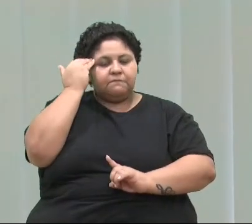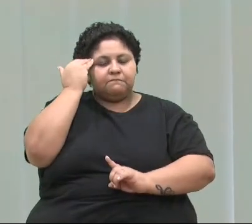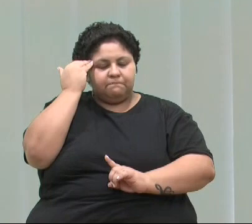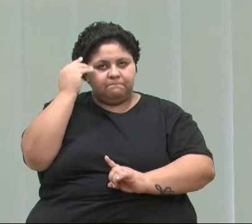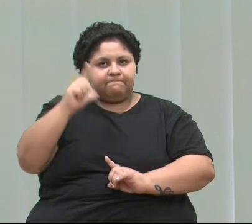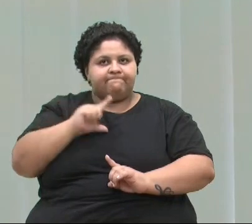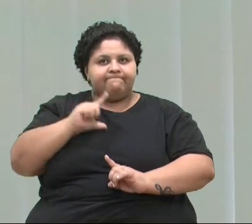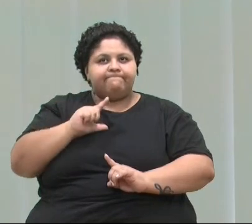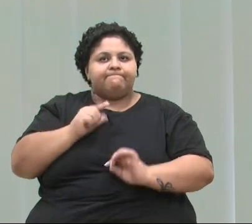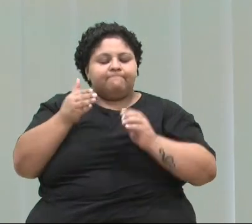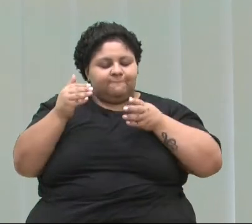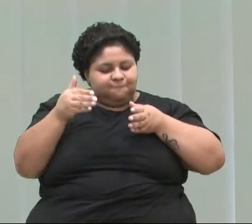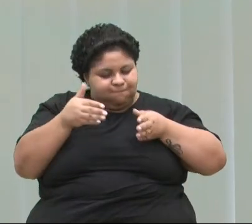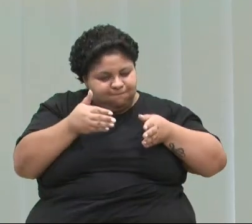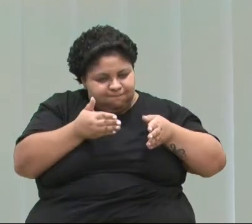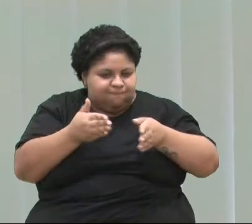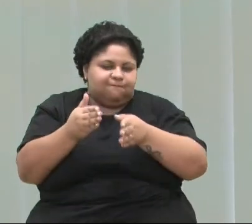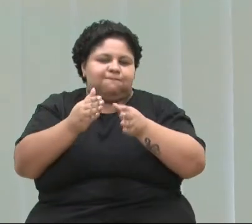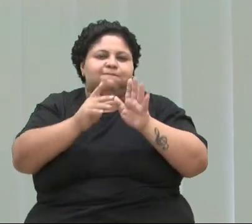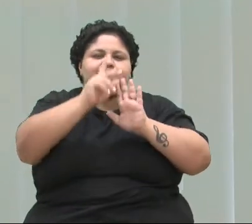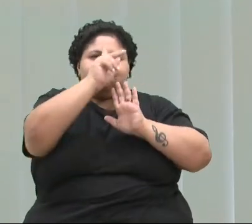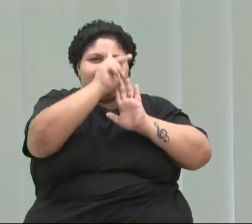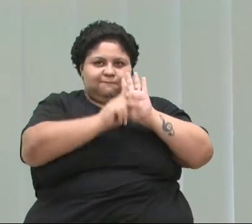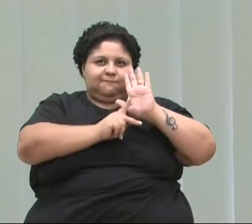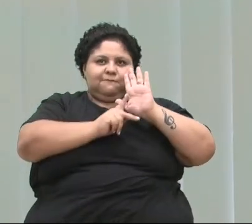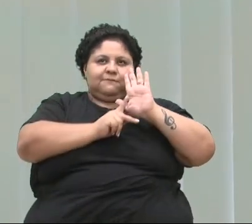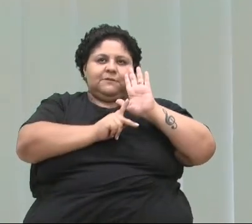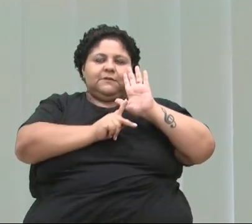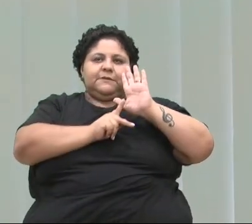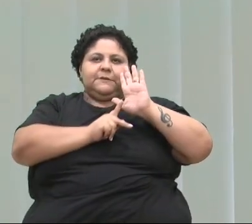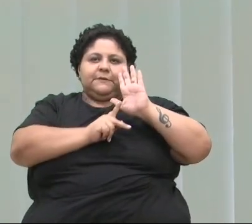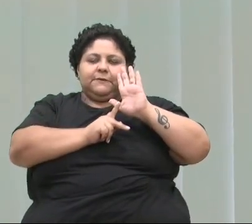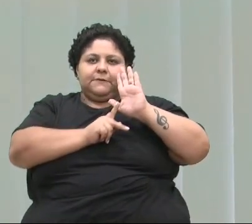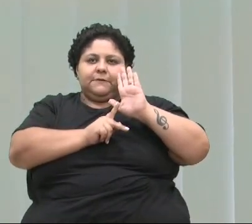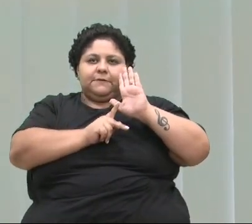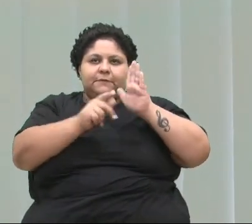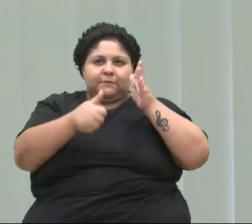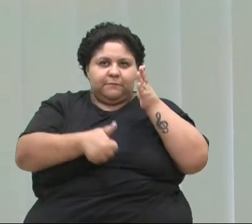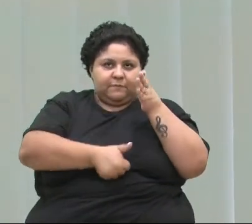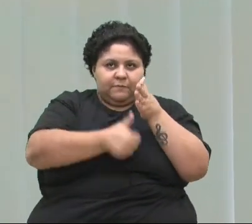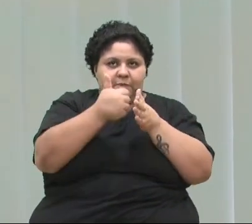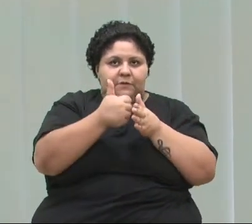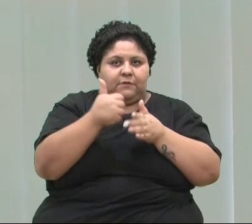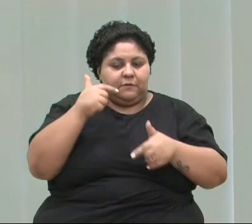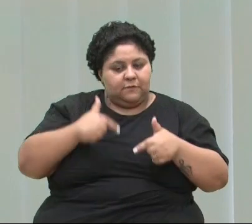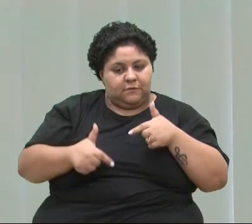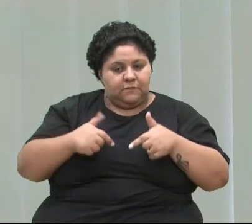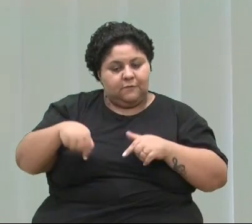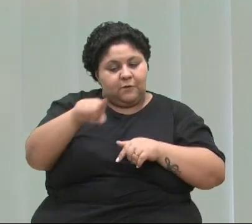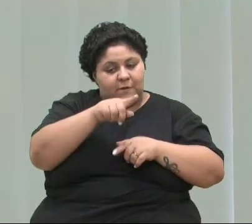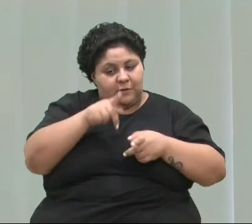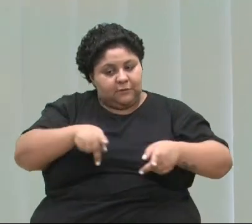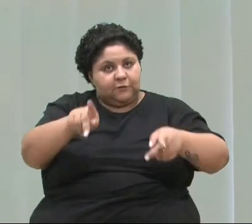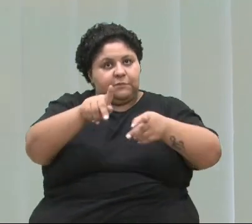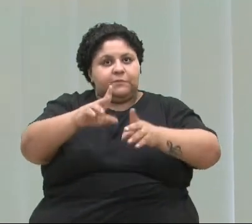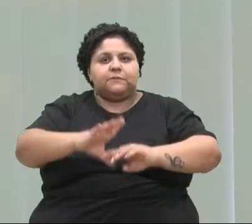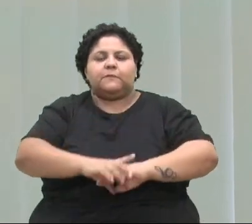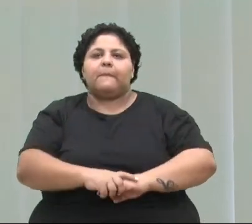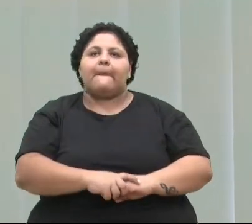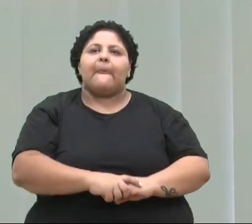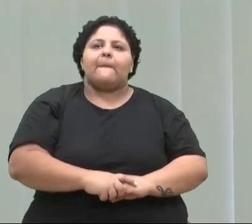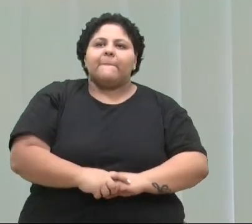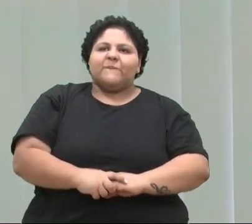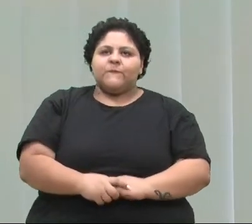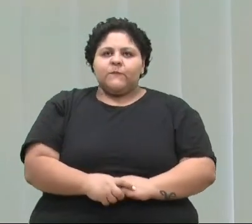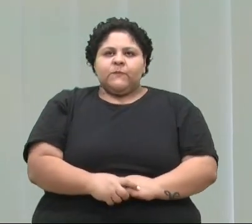um caminhar, um planejamento e um trilhar aí na busca de melhores serviços para a nossa população. Então,